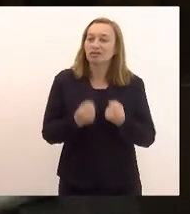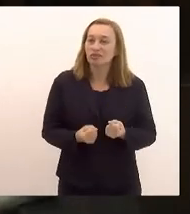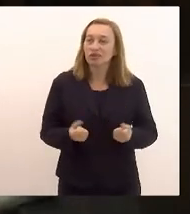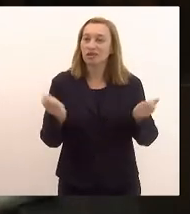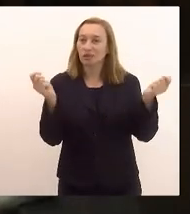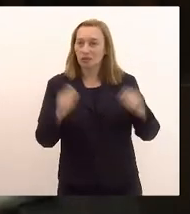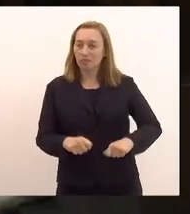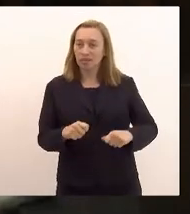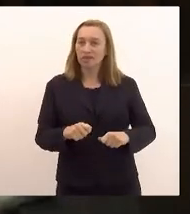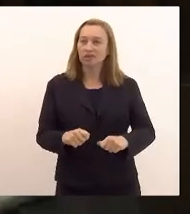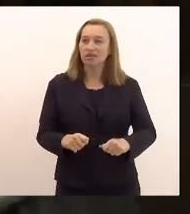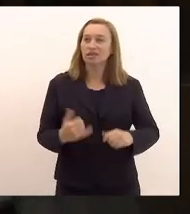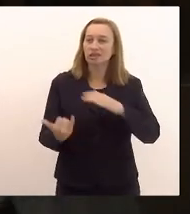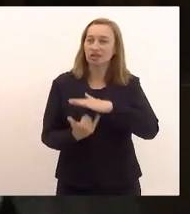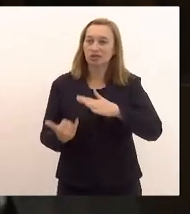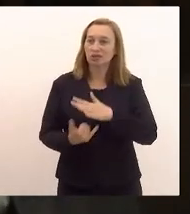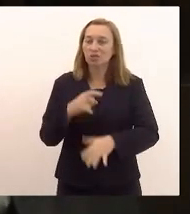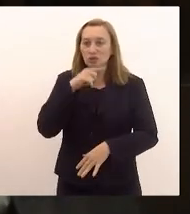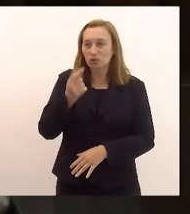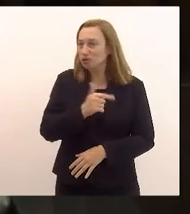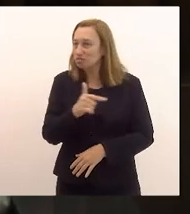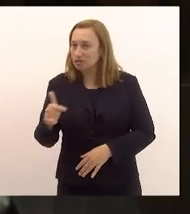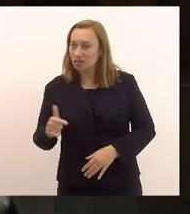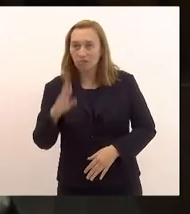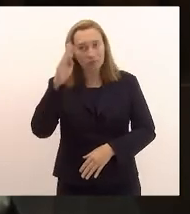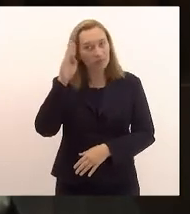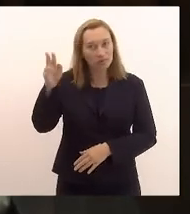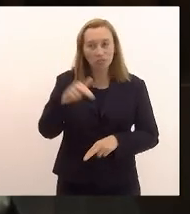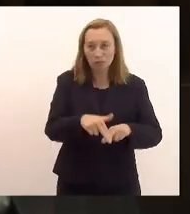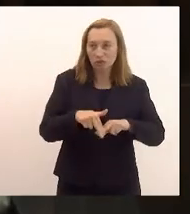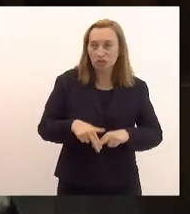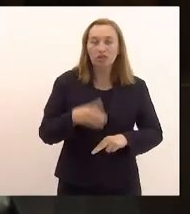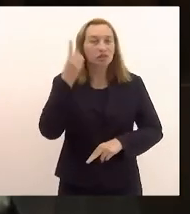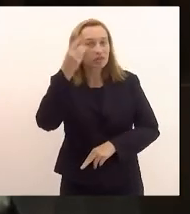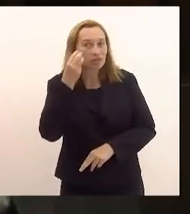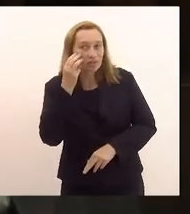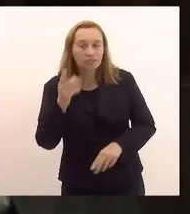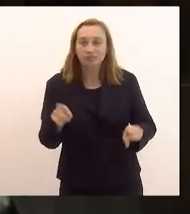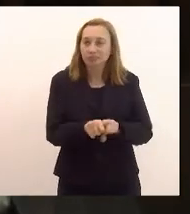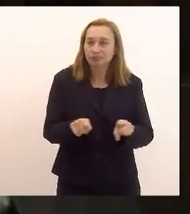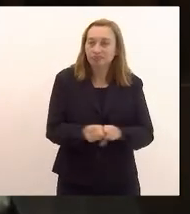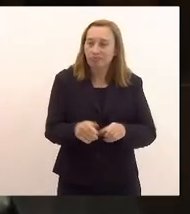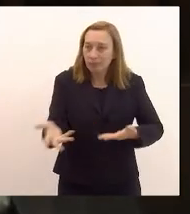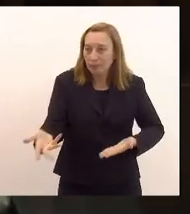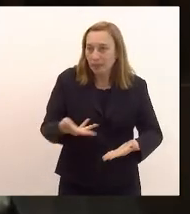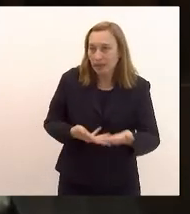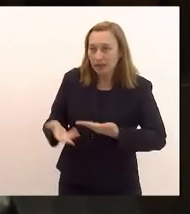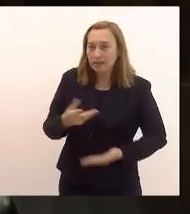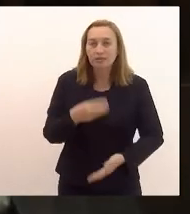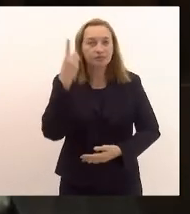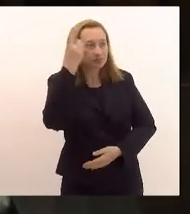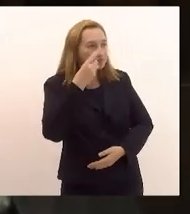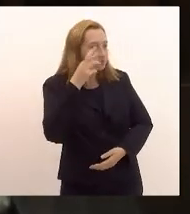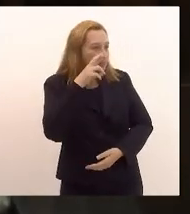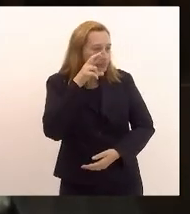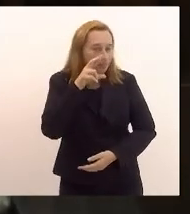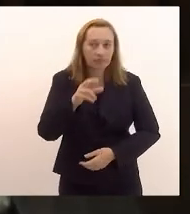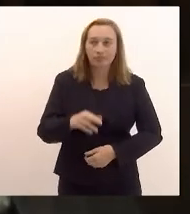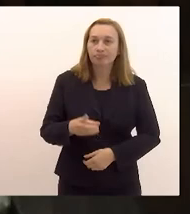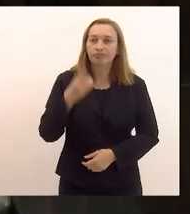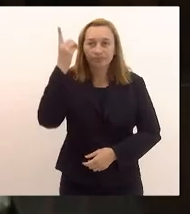EA competência da instituição não tenho dúvida que essa é o principal motivo Deputado waldeck também tem um grande parceiro Deputado rosenverg Reis